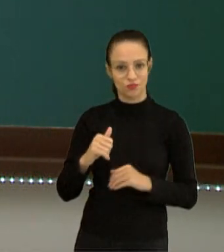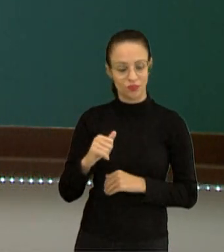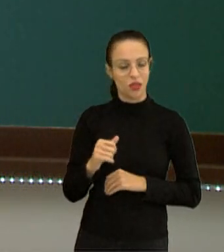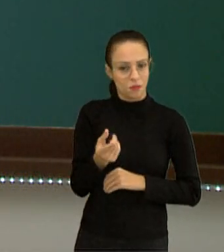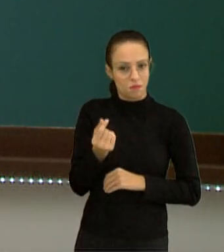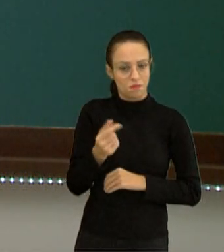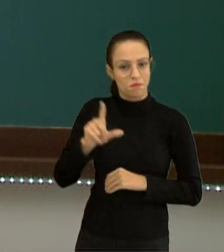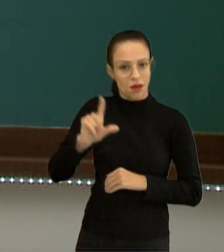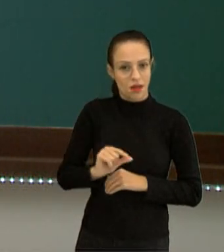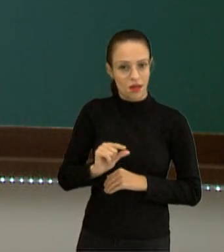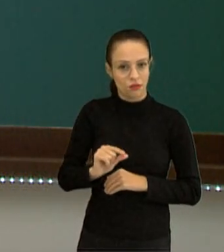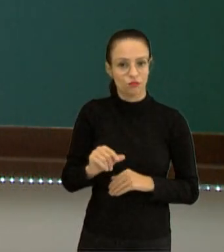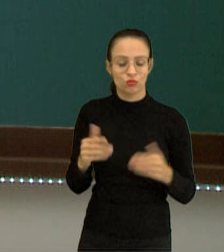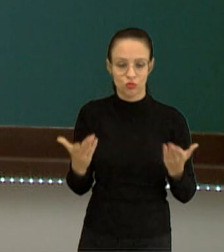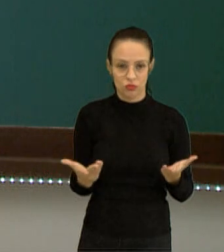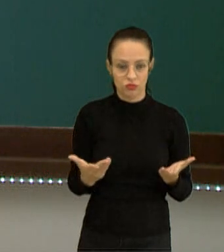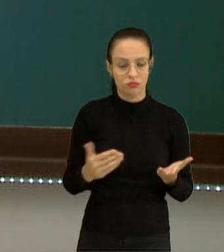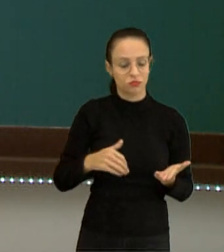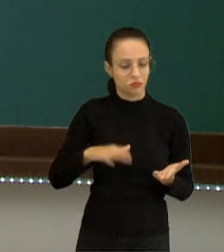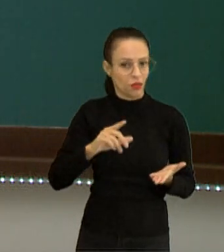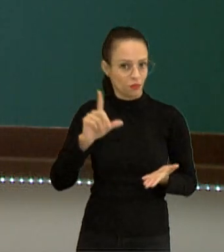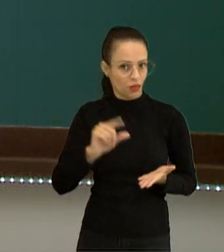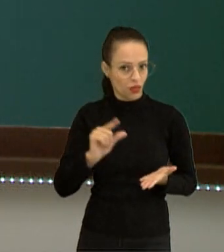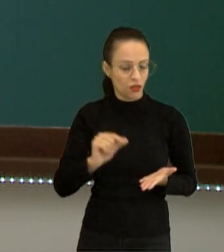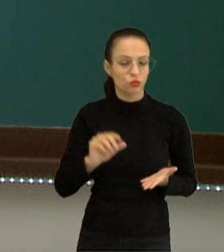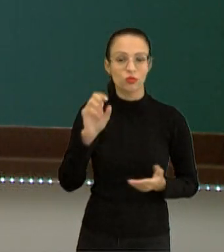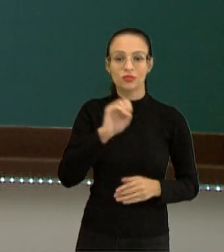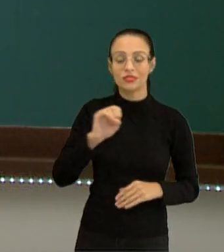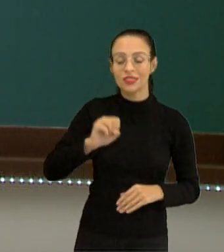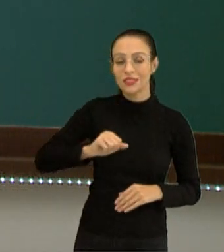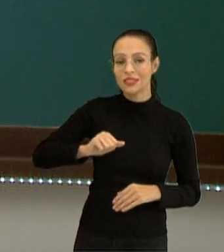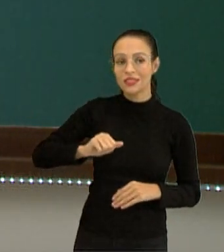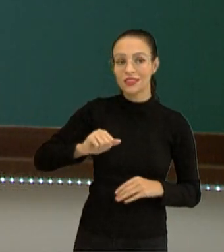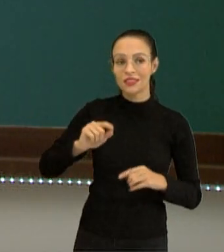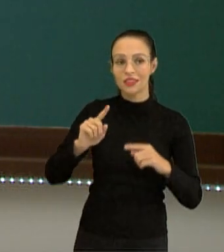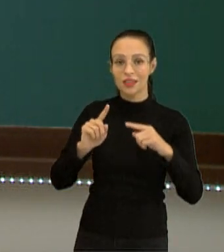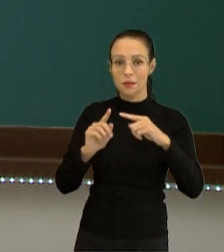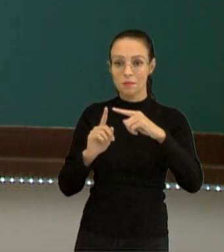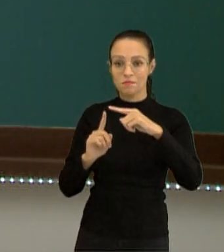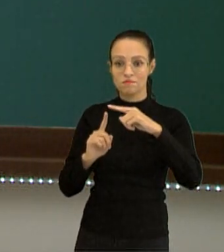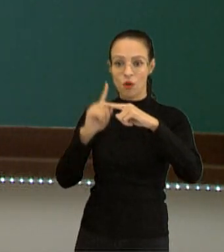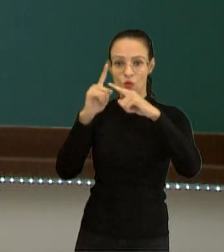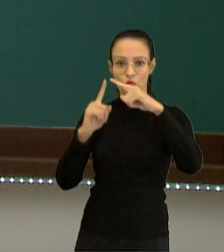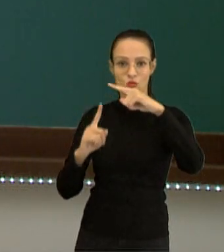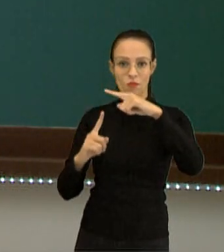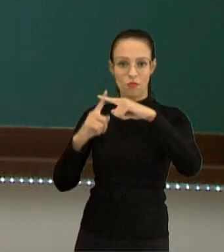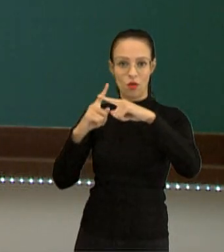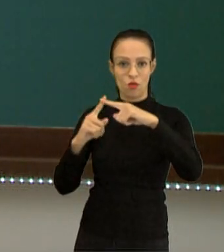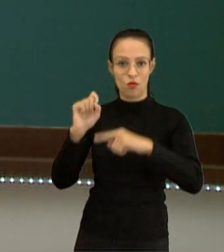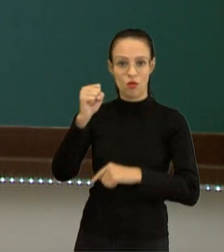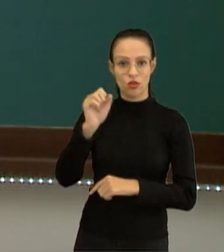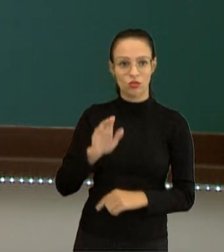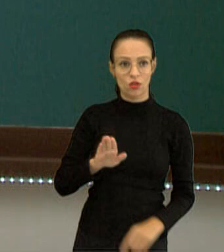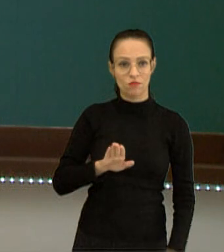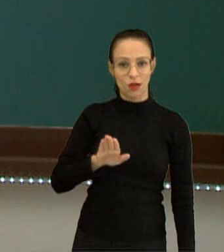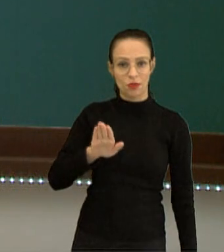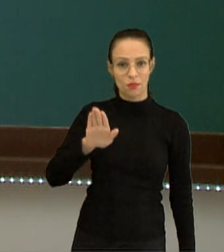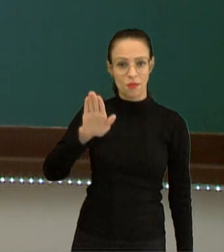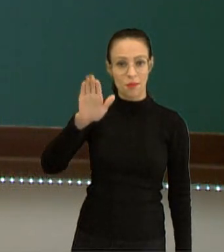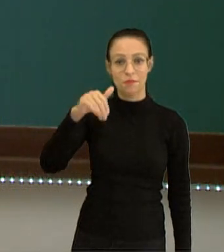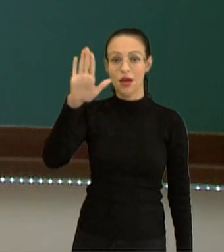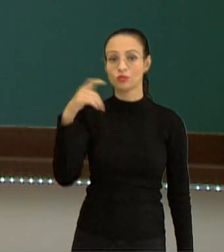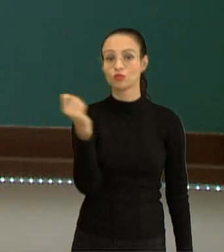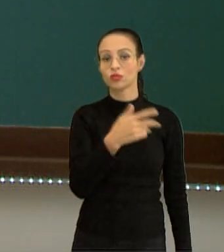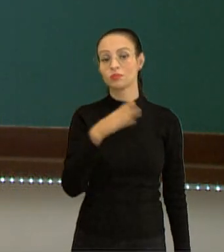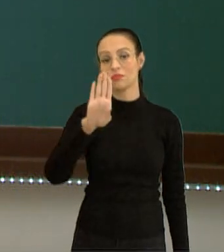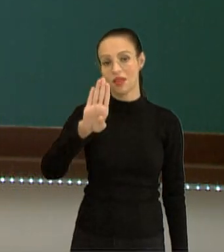Ele está abaixo, então ele vai ser mais barato. Quando ele passa do 8, ó, ele começa a subir mais do que o plano B,